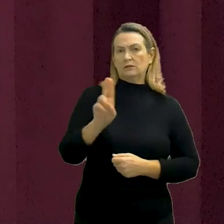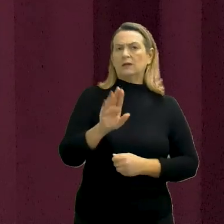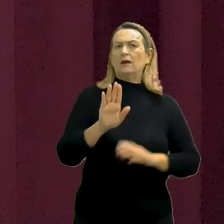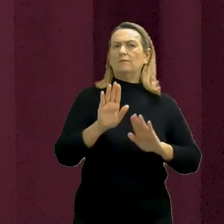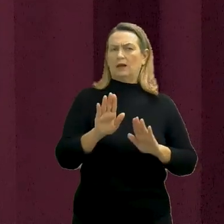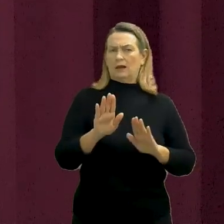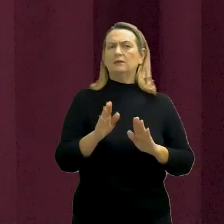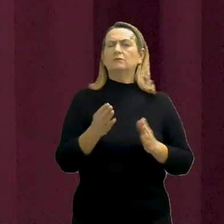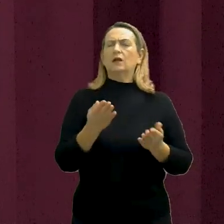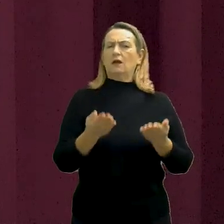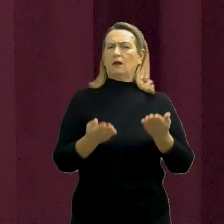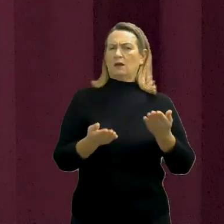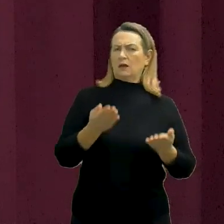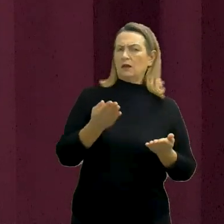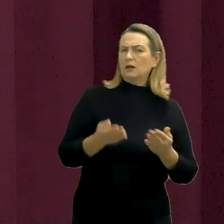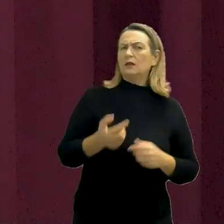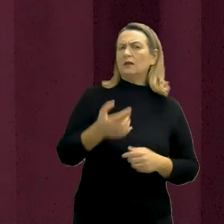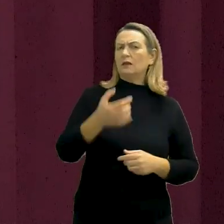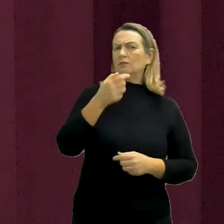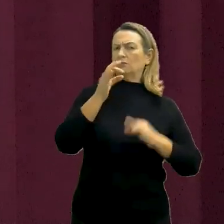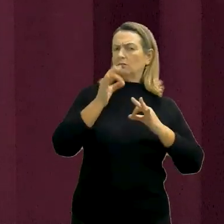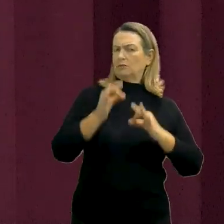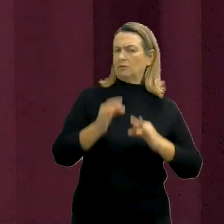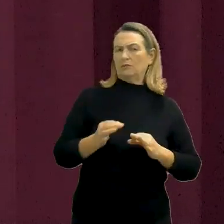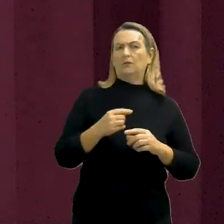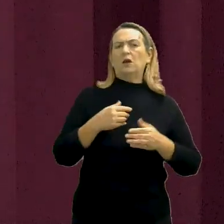ponderada uma denúncia com fundamento